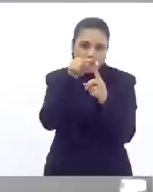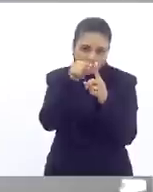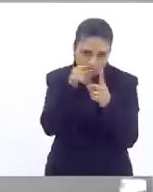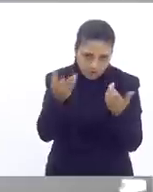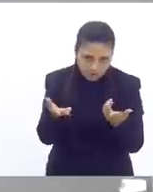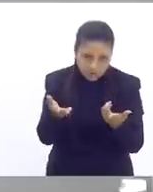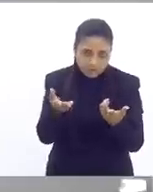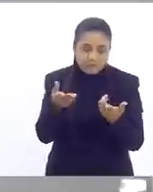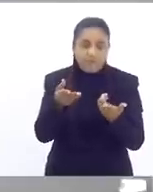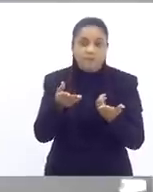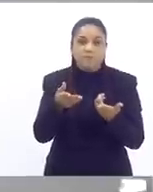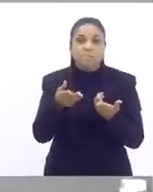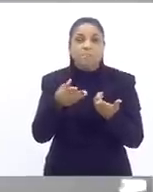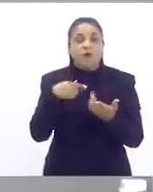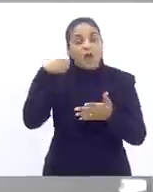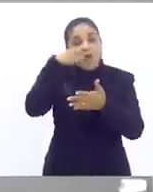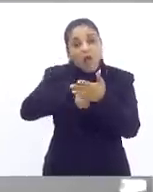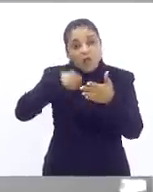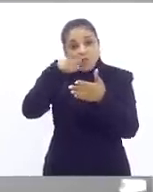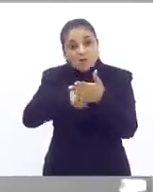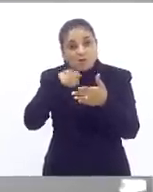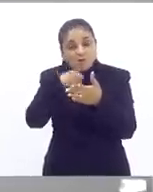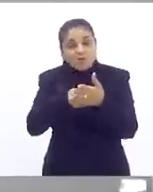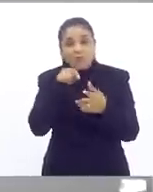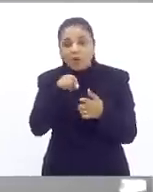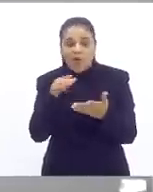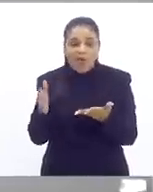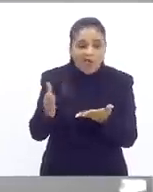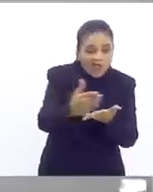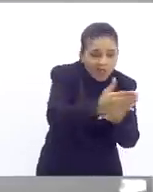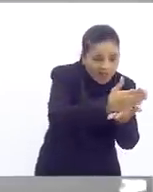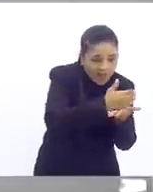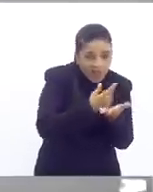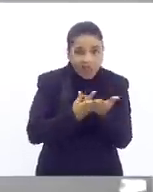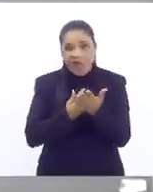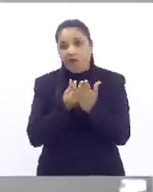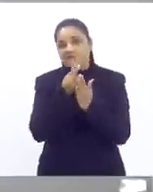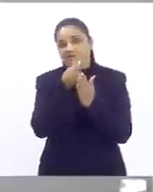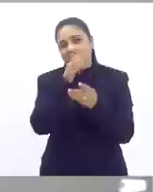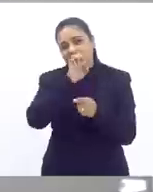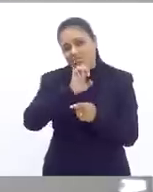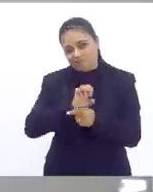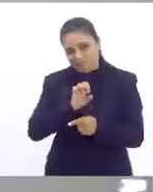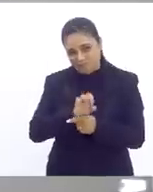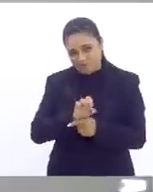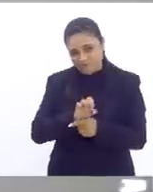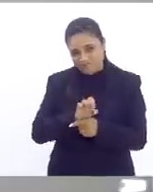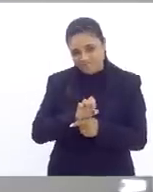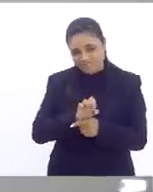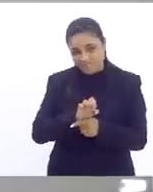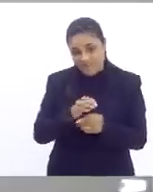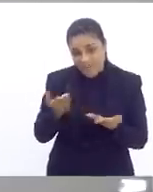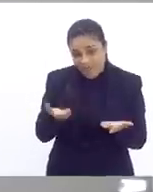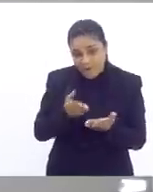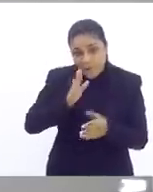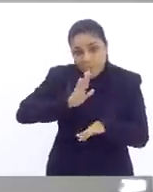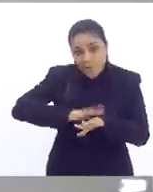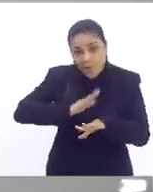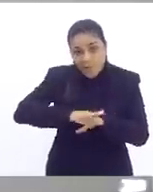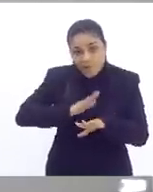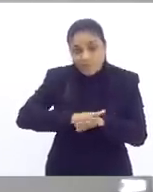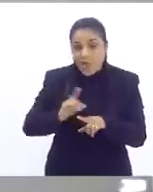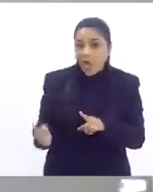a nossa luta que é constante por receita e nesse momento a única receita que ainda está em